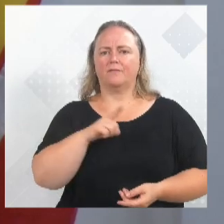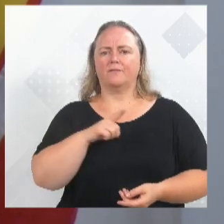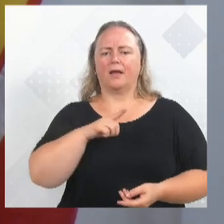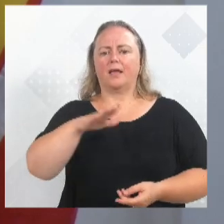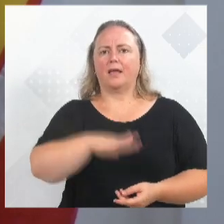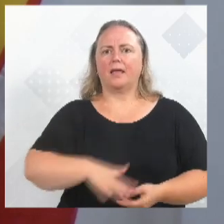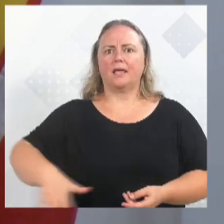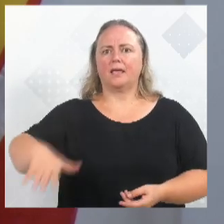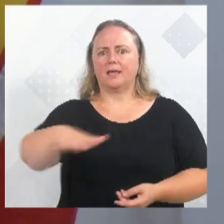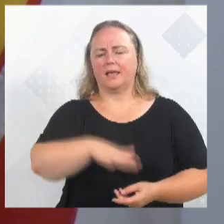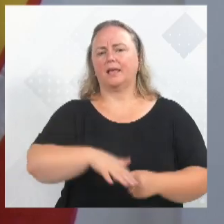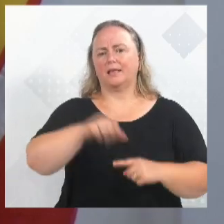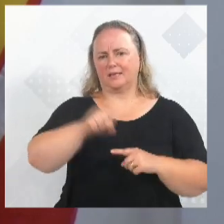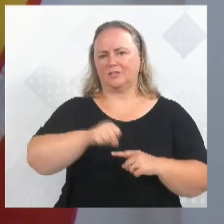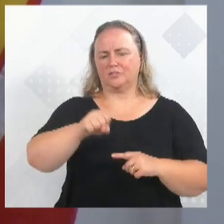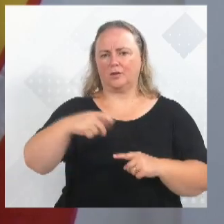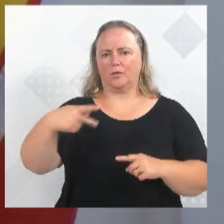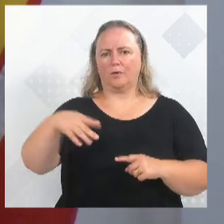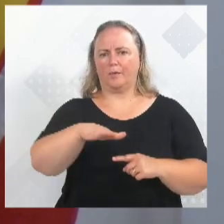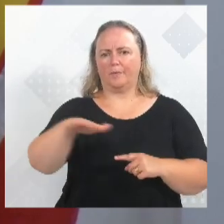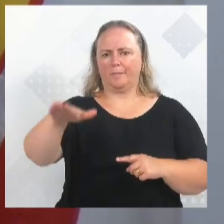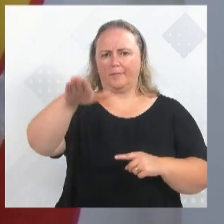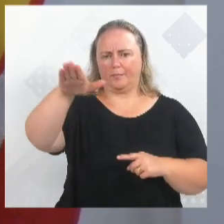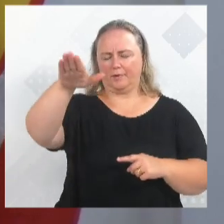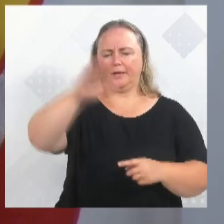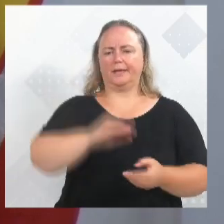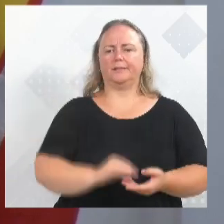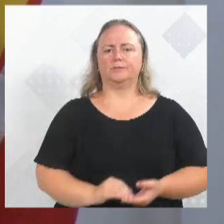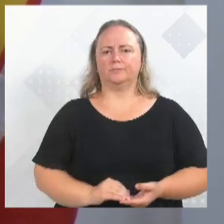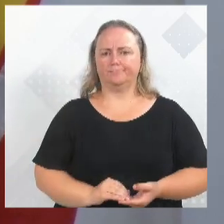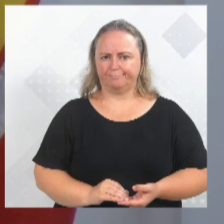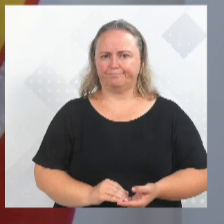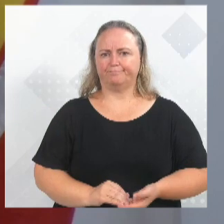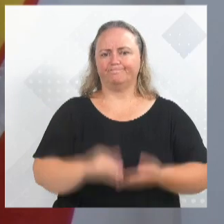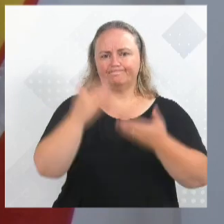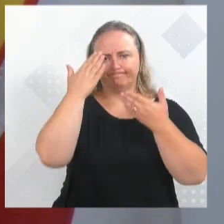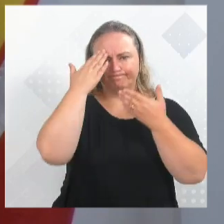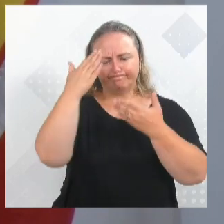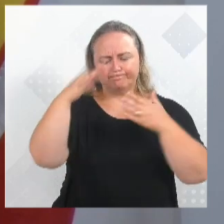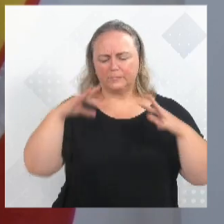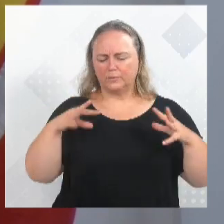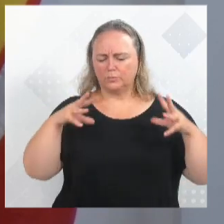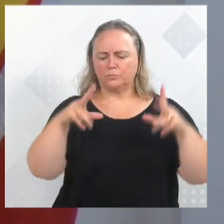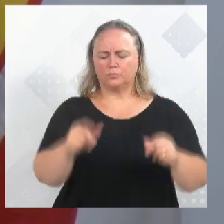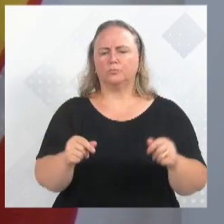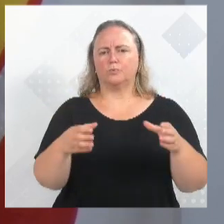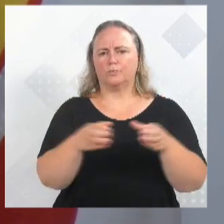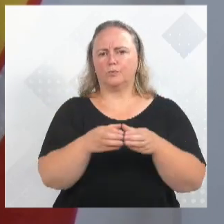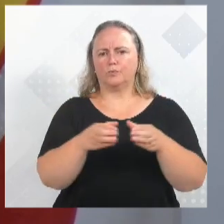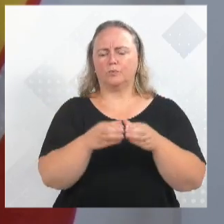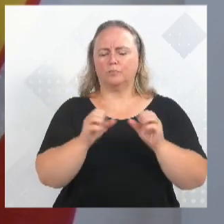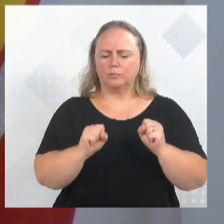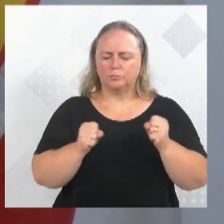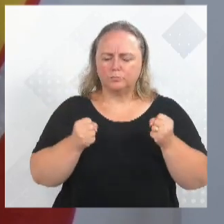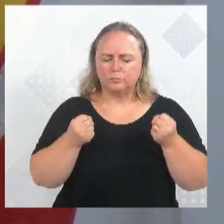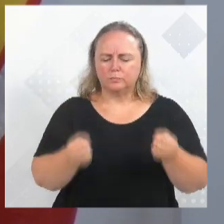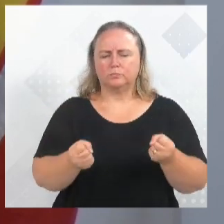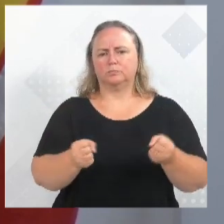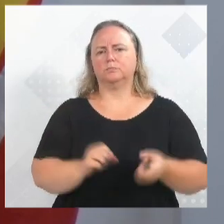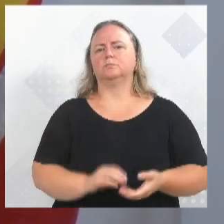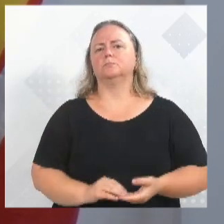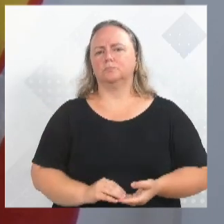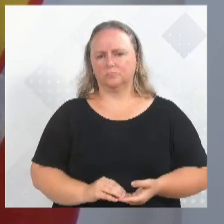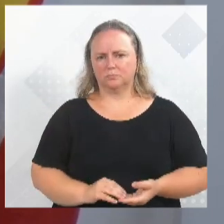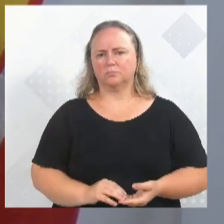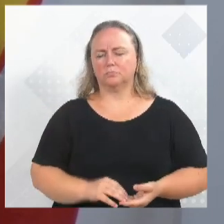região da região do Progresso mais uma vez agradecer toda a equipe que tá empenhada que tá indo inclusive Recebi uma foto ali na